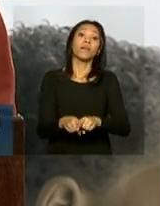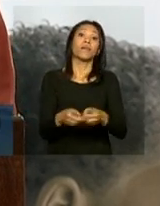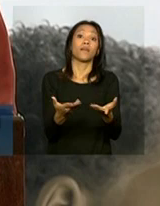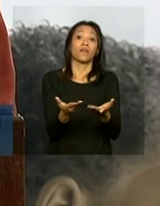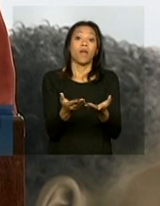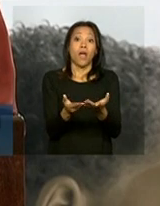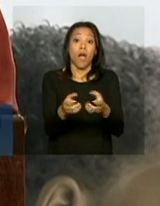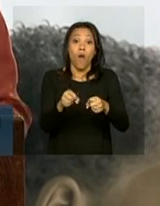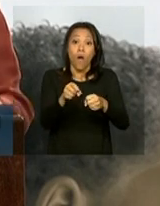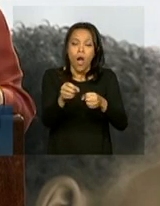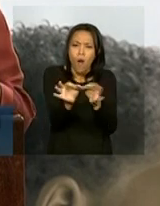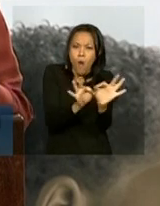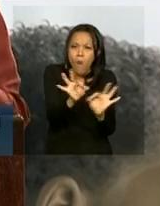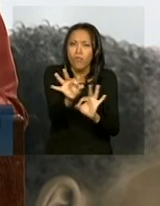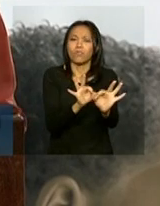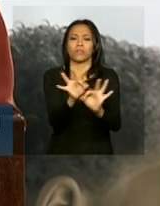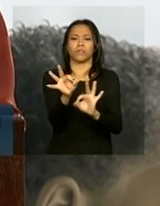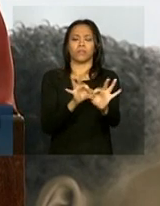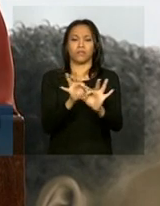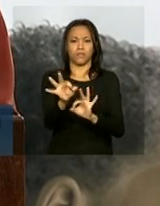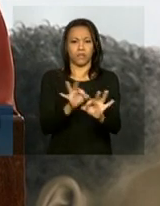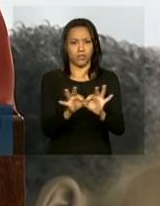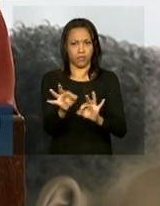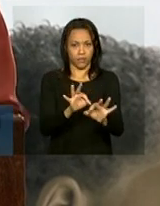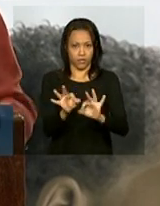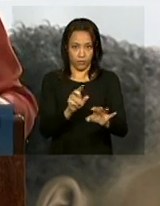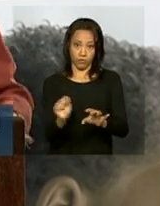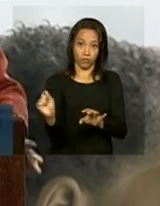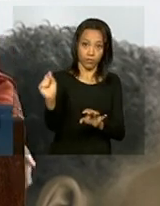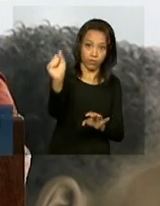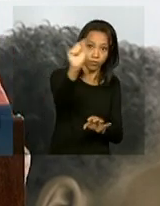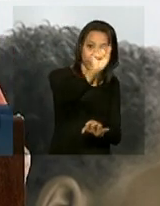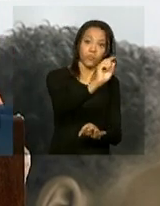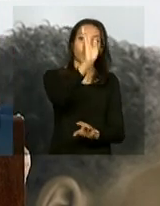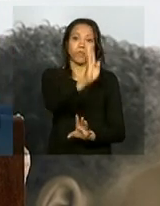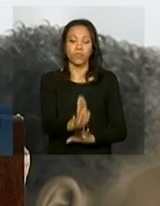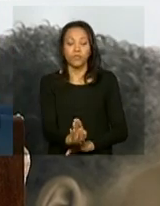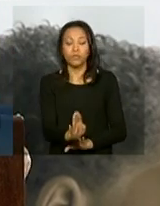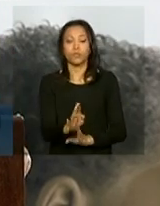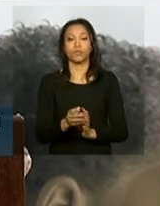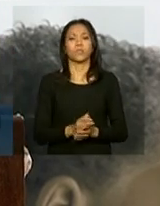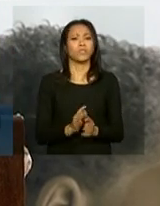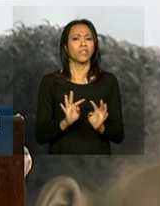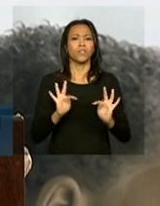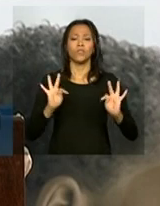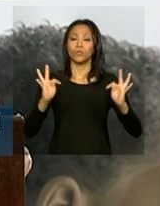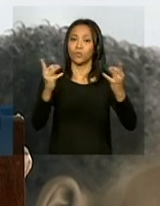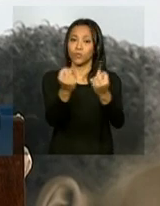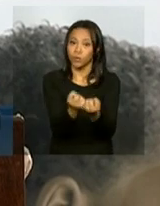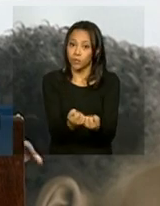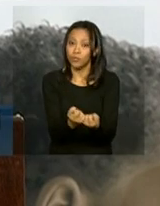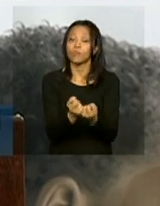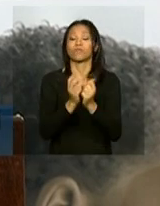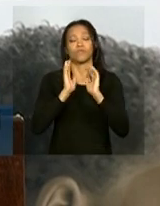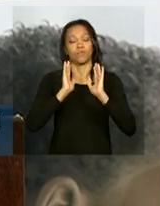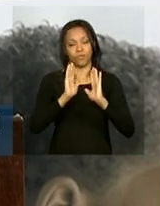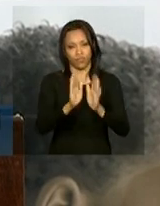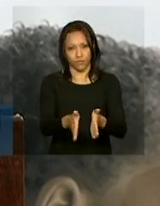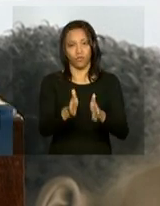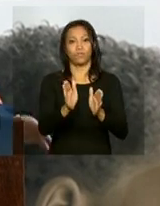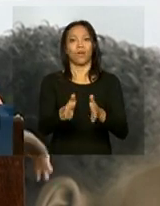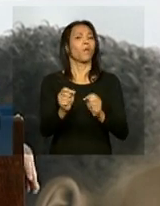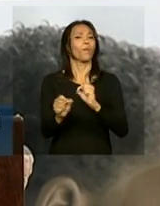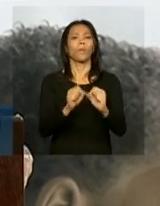do nosso país. Estamos ampliando a infraestrutura e tudo isso está sendo feito